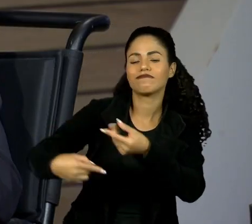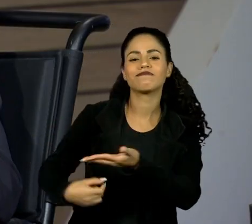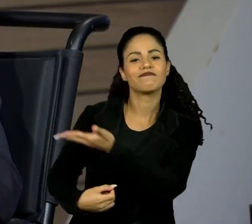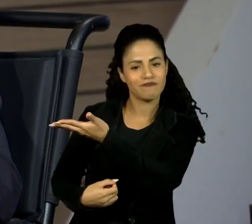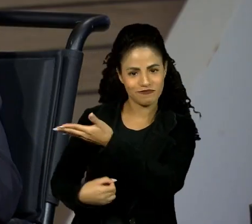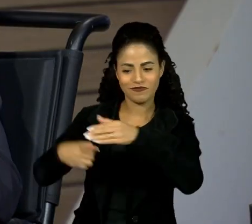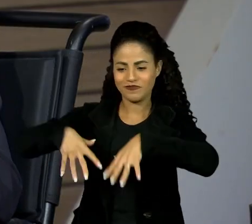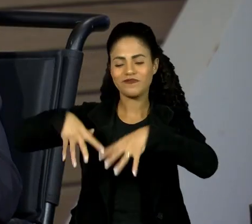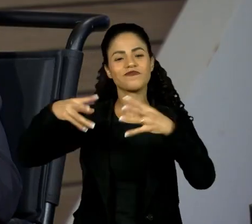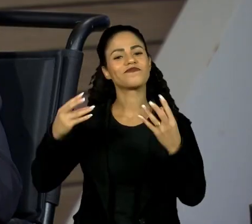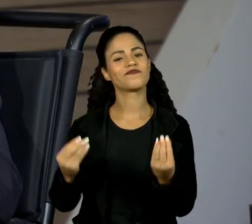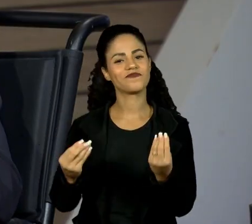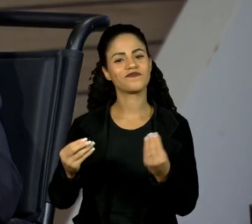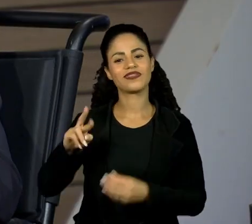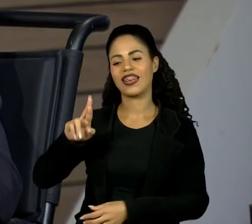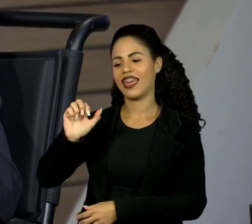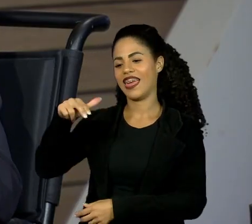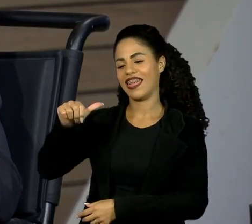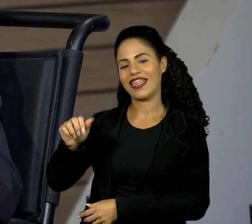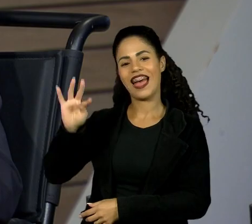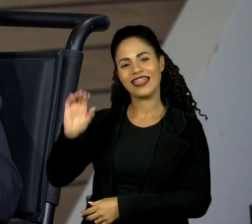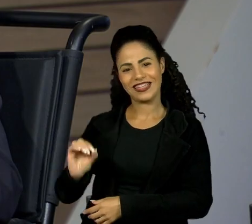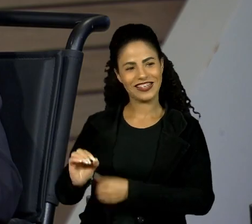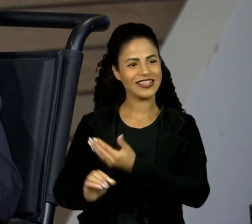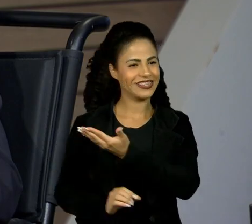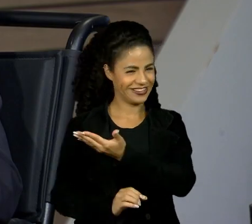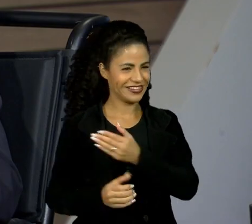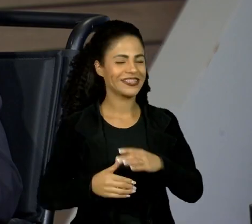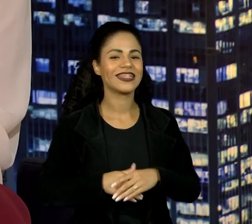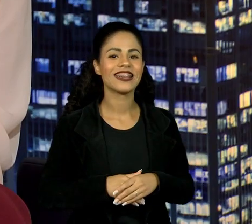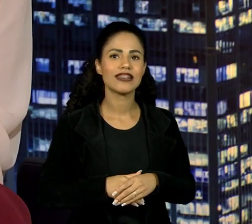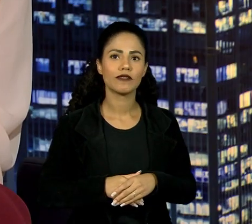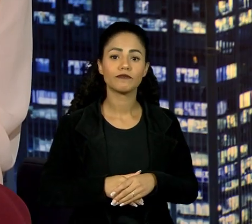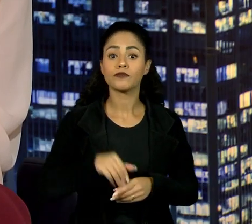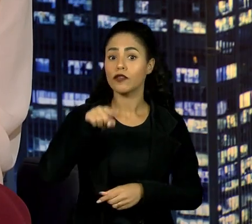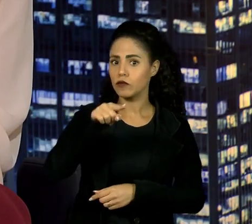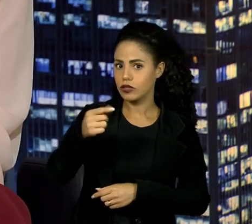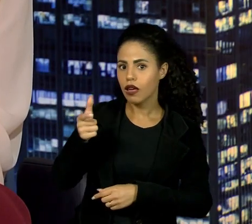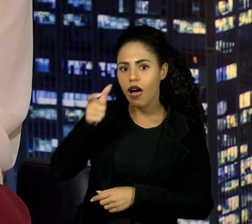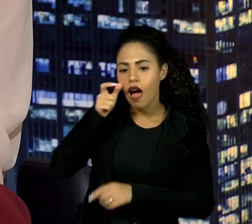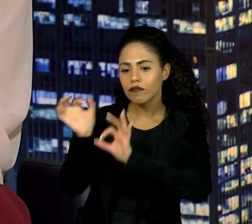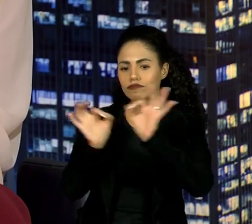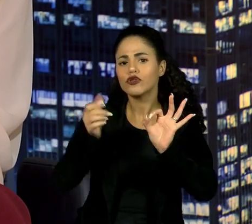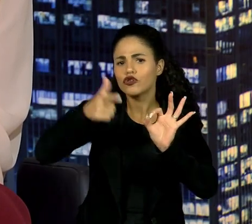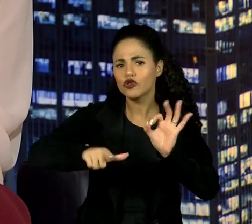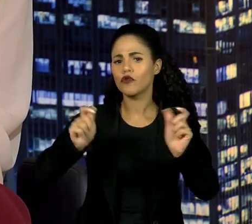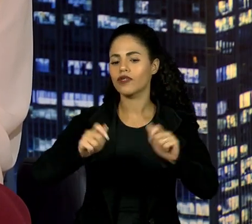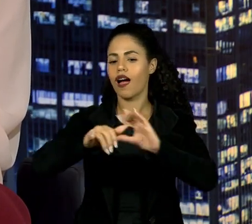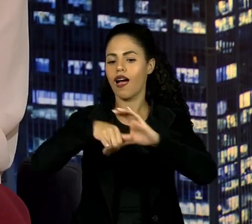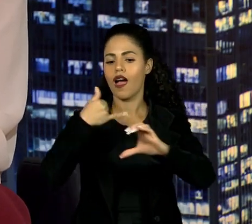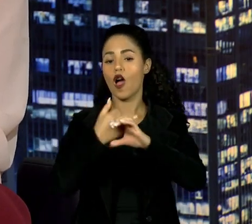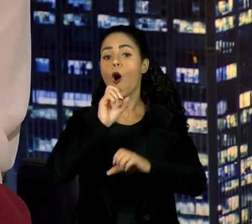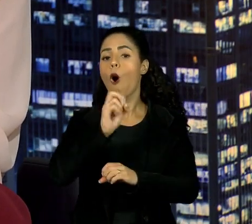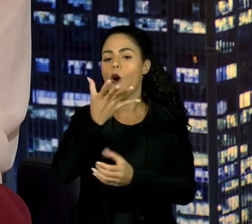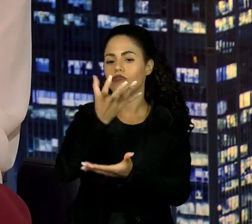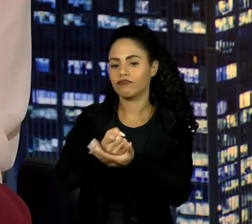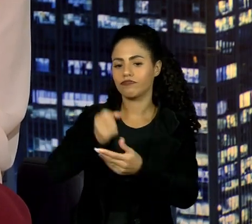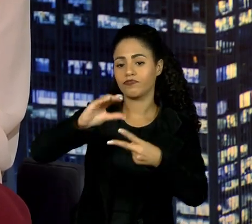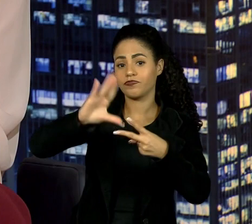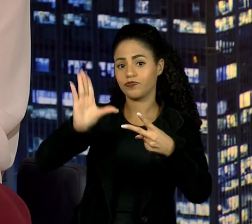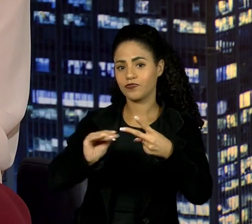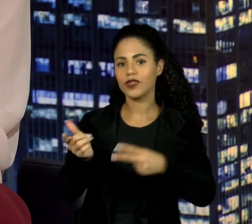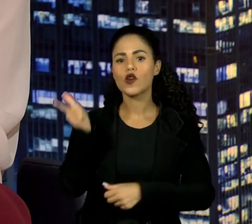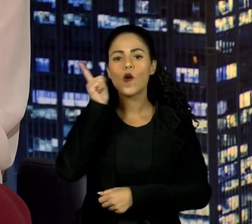da Unifesp, o doutor Renato Fraieta. Você pode rever esse programa no YouTube ou no aplicativo Cultura Play. Acesse